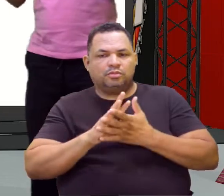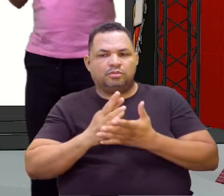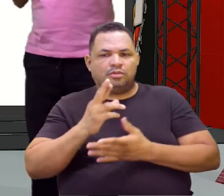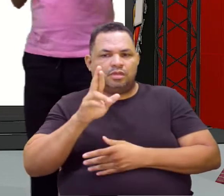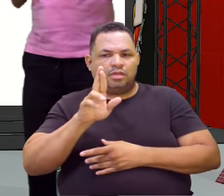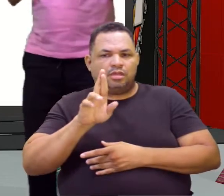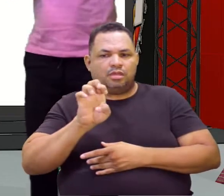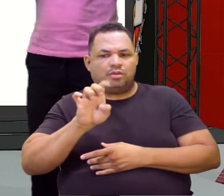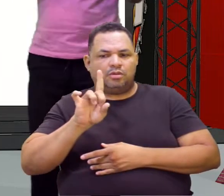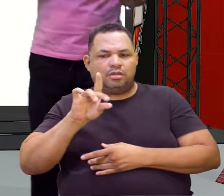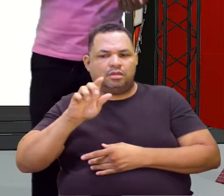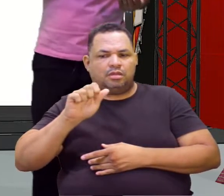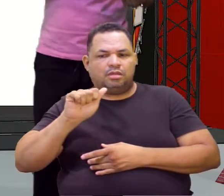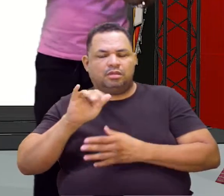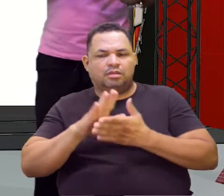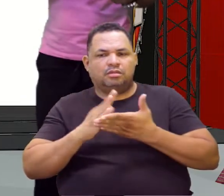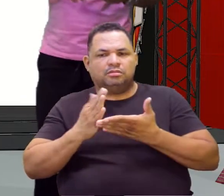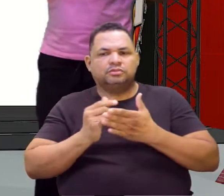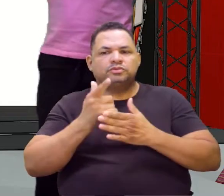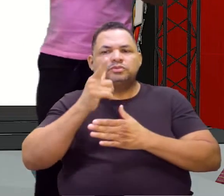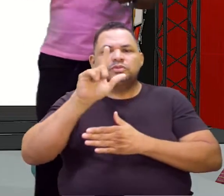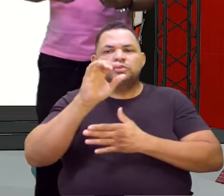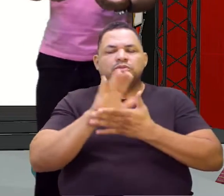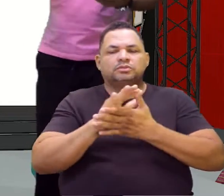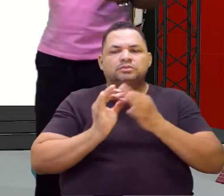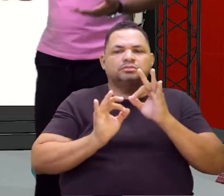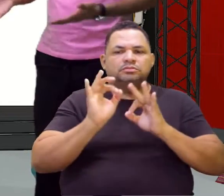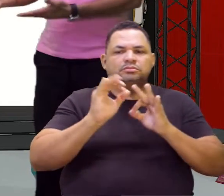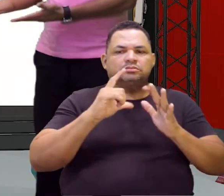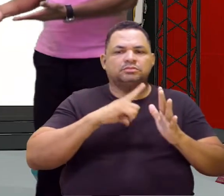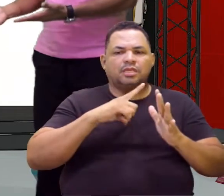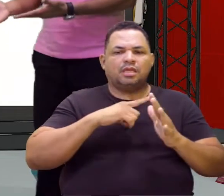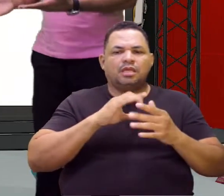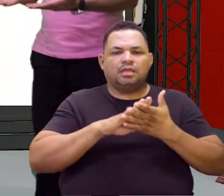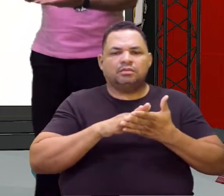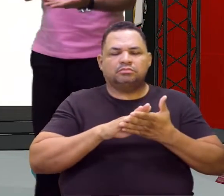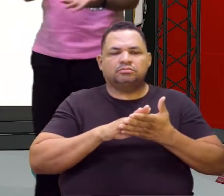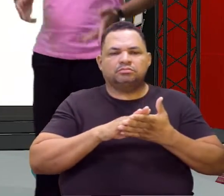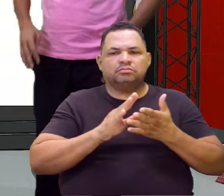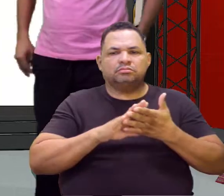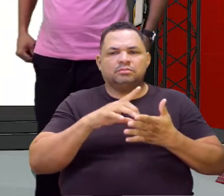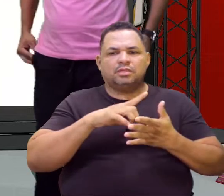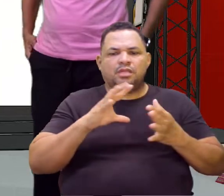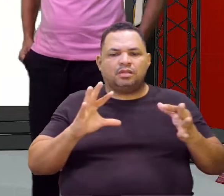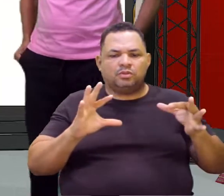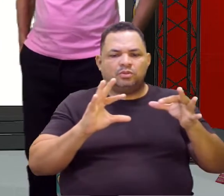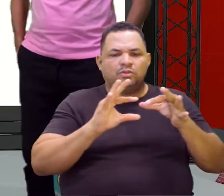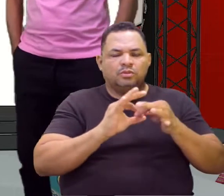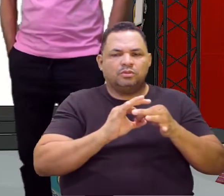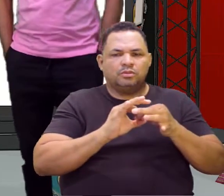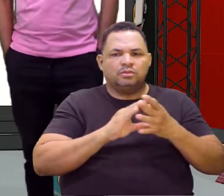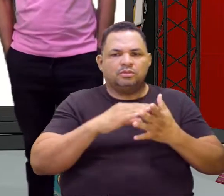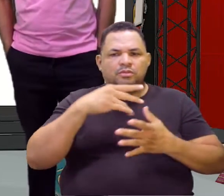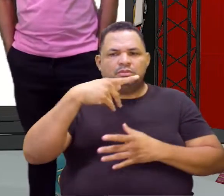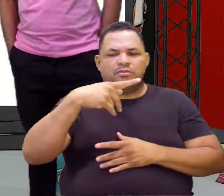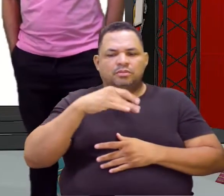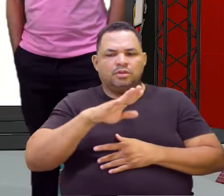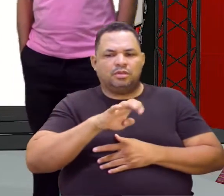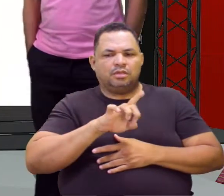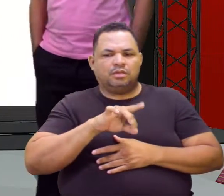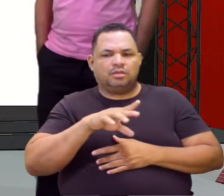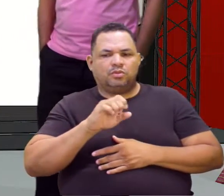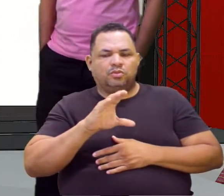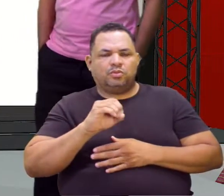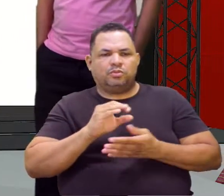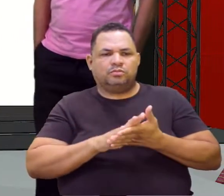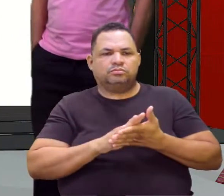todos os lados são iguais, outras figuras formadas por fora também terão os lados iguais, porque vão estar ligados nos lados desse polígono. Isso mesmo. Então, esse aqui é